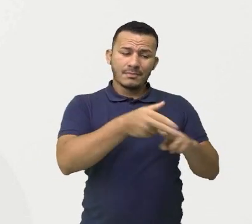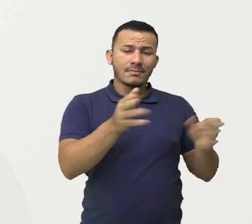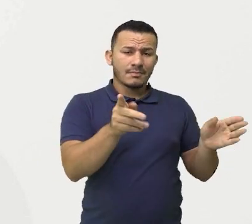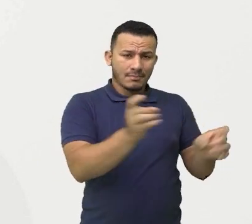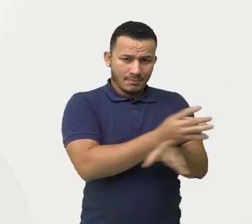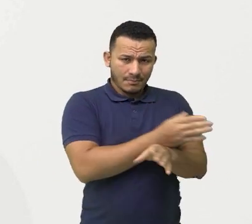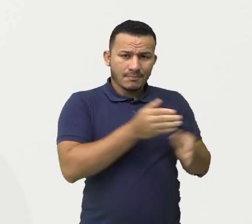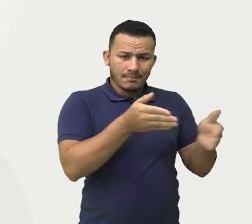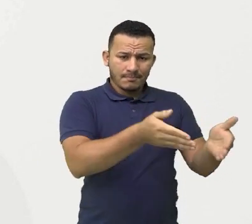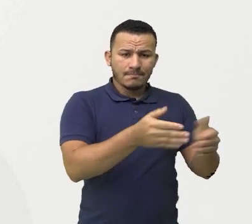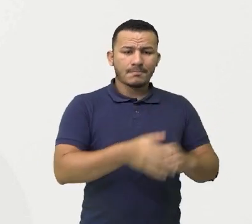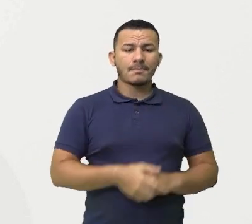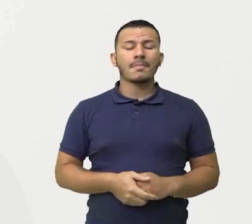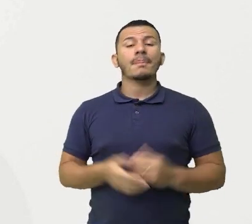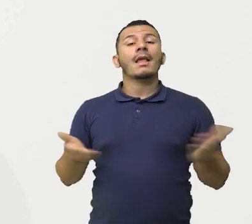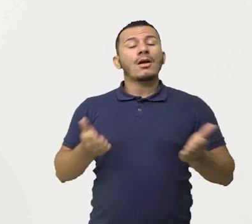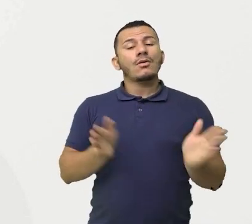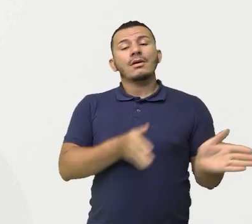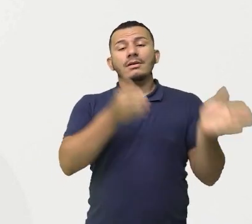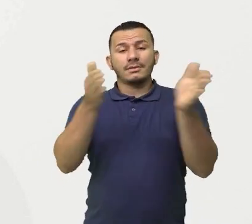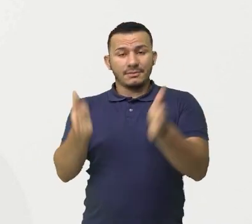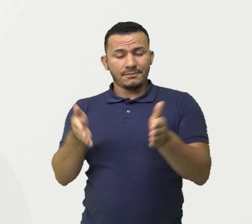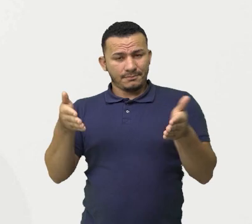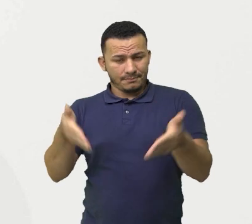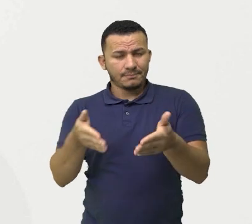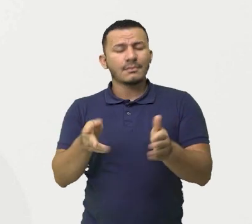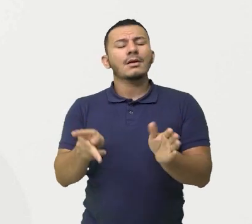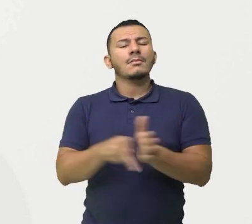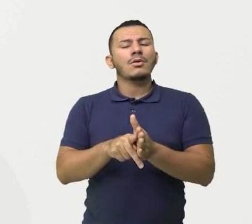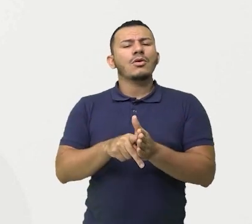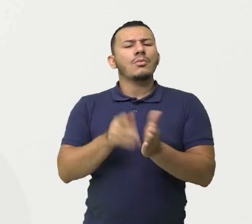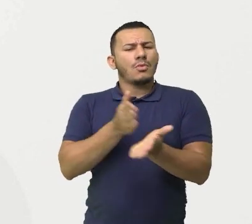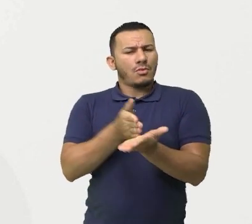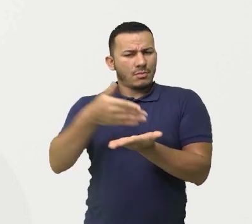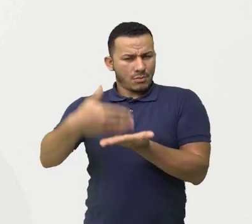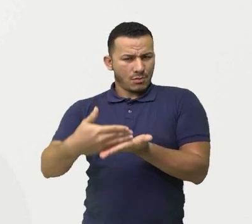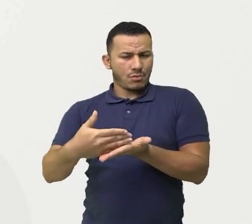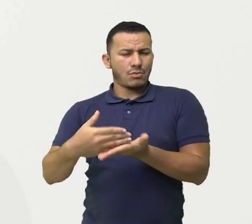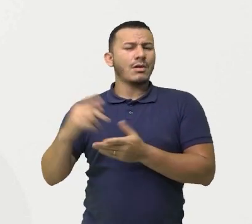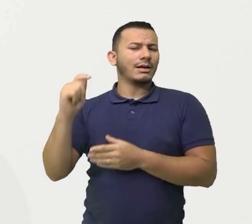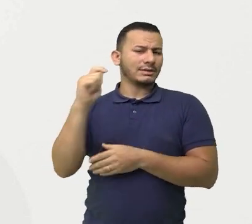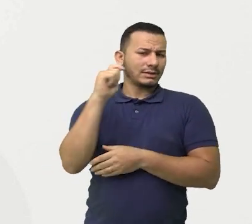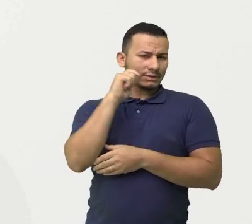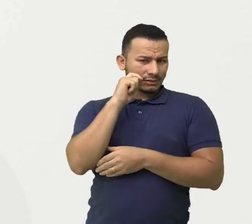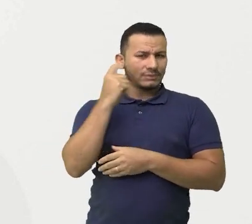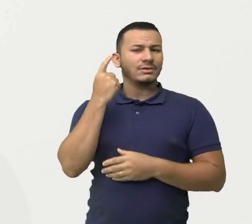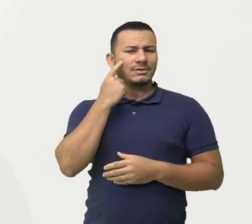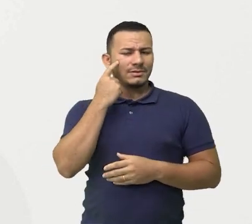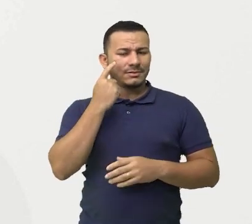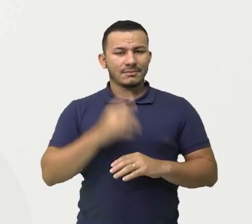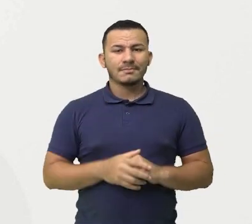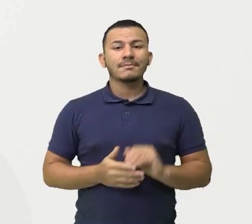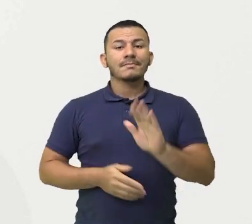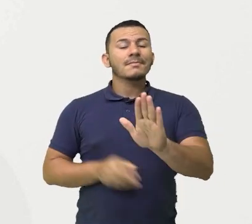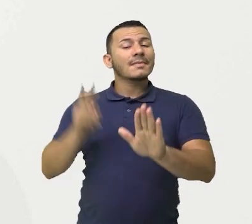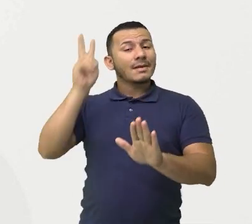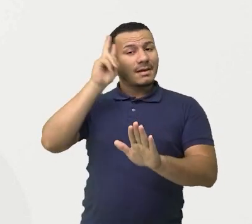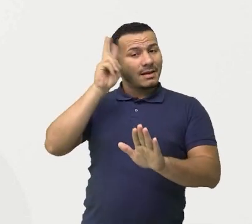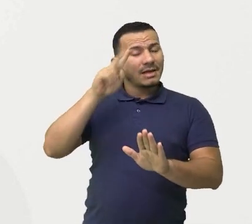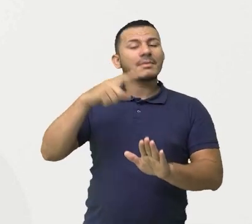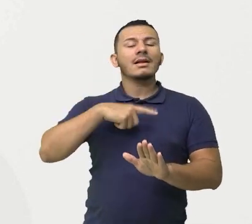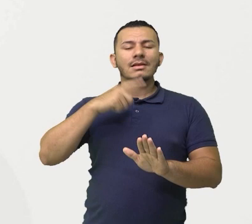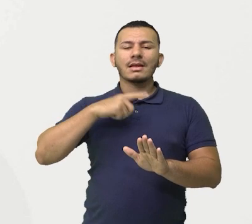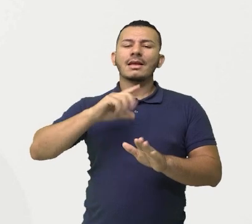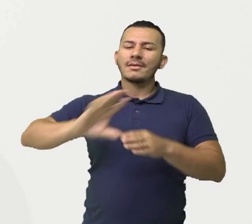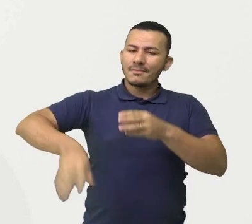então, veremos agora para calcular o valor, né, de venda do bolo de cenoura. Lembra, em todos